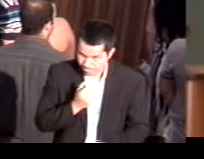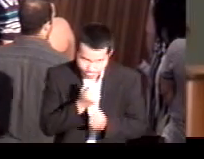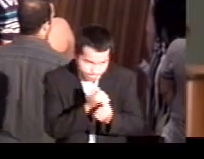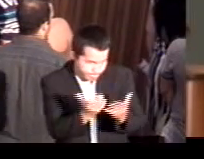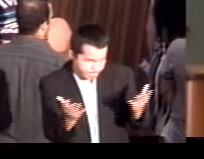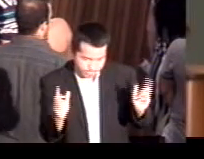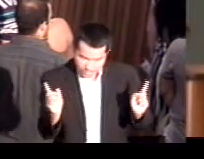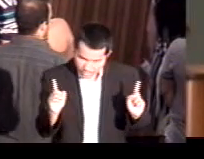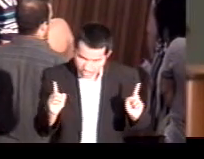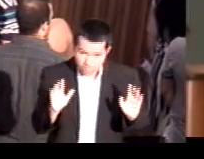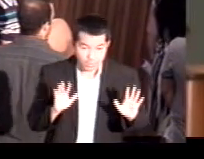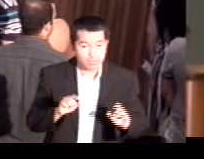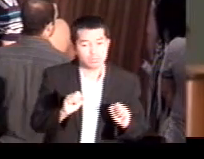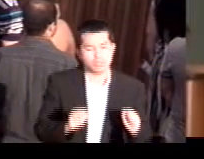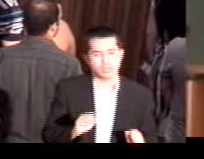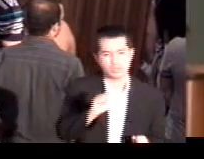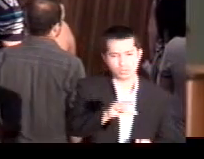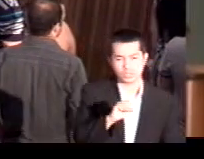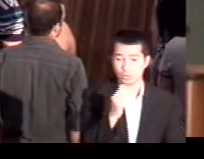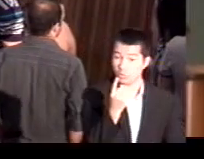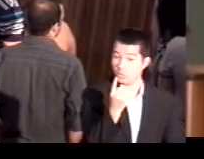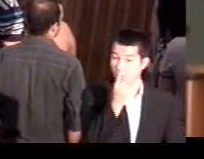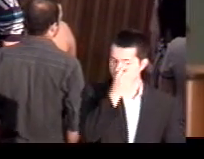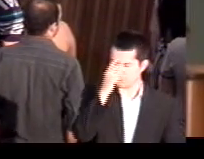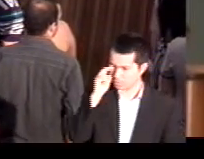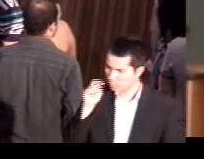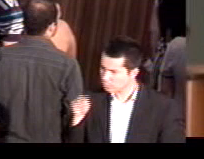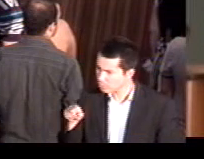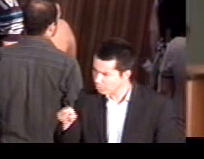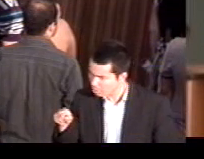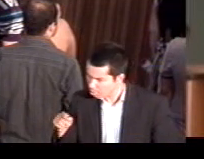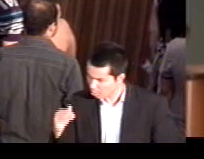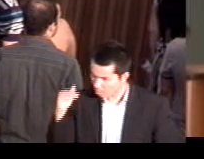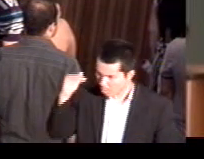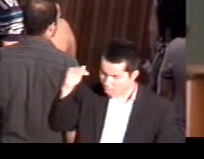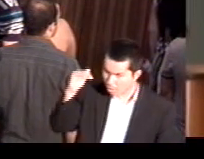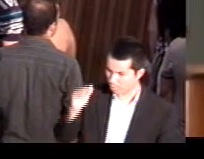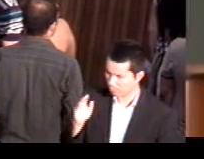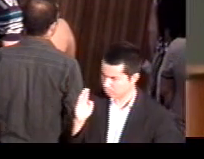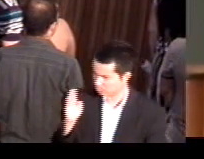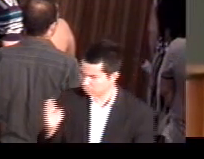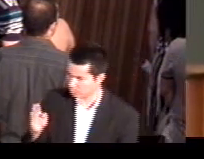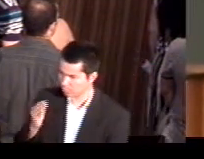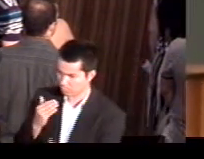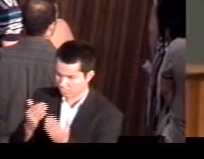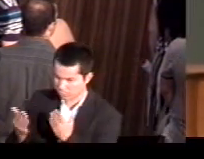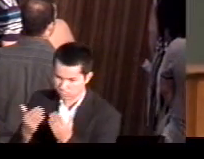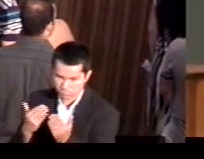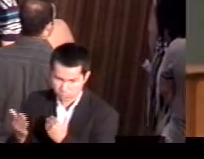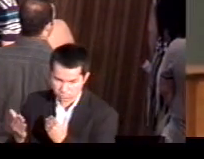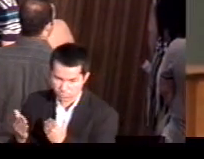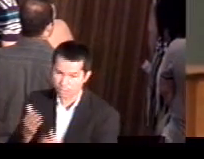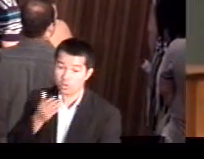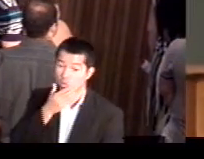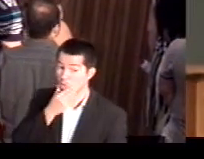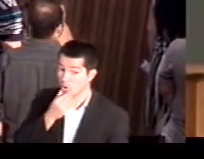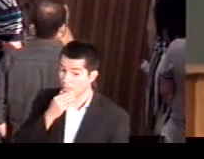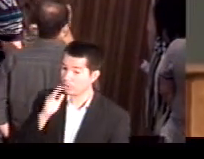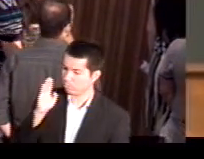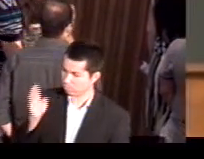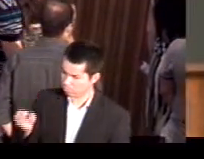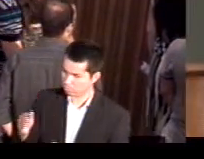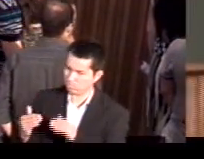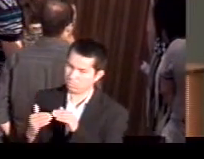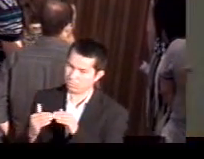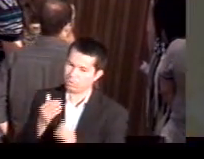grupo, alguém que você respeita espiritualmente. Se você é homem, você vai procurar um homem. Se você é mulher, você vai procurar uma